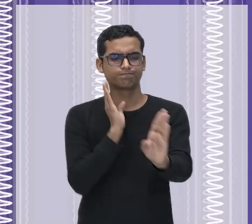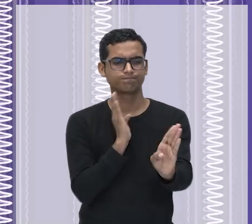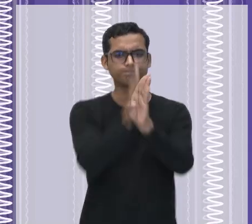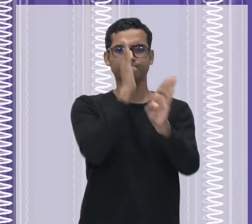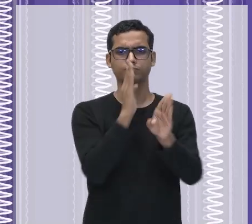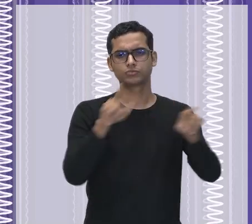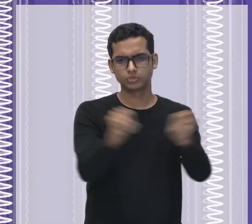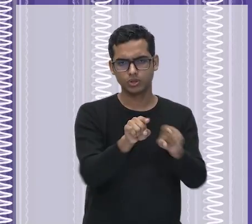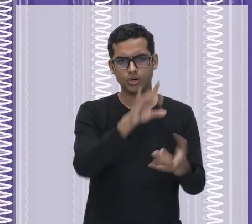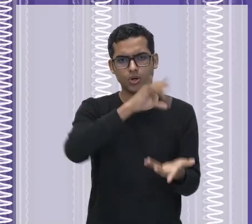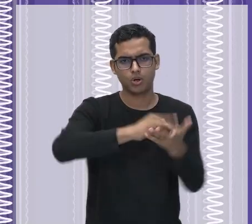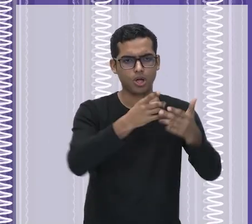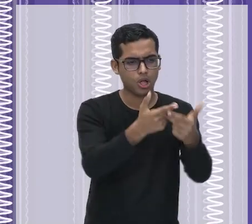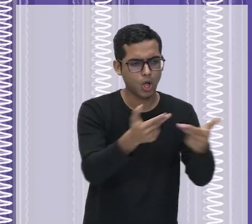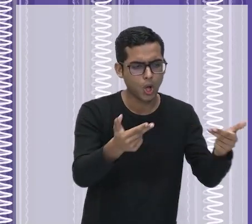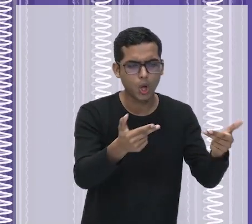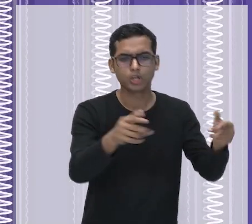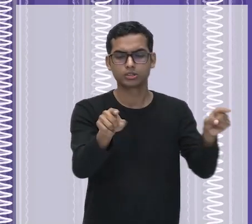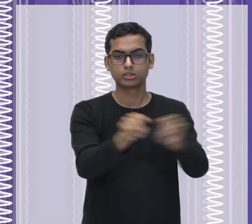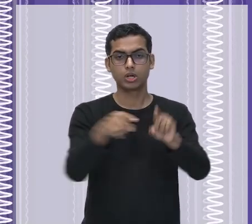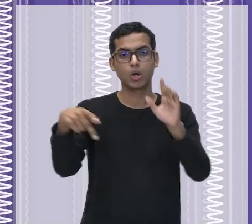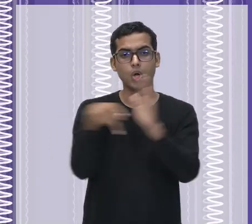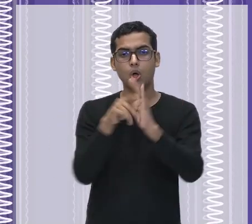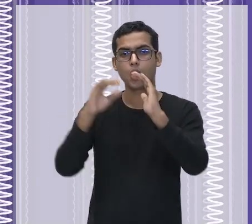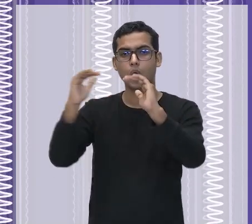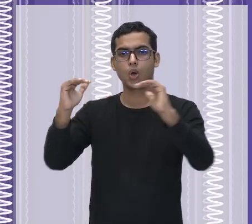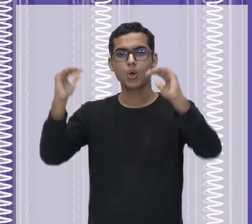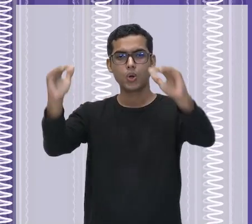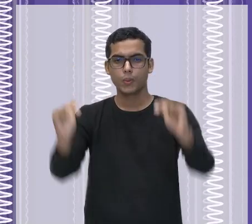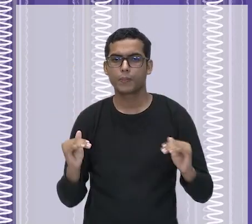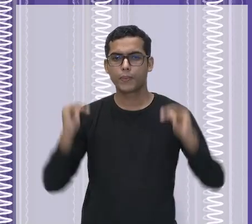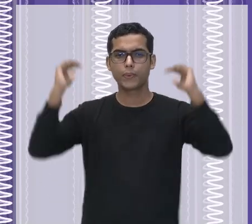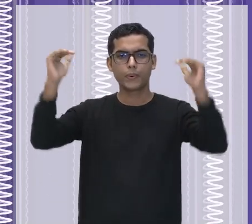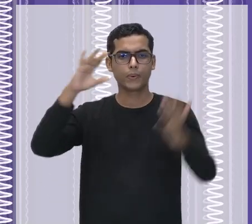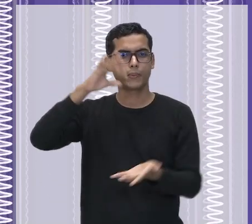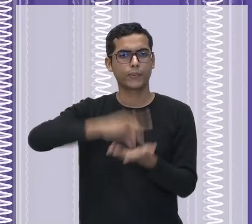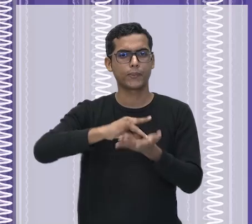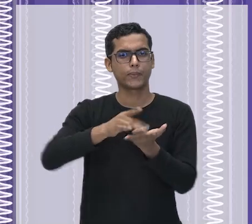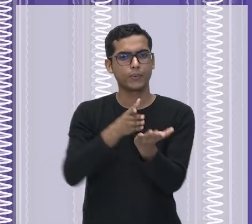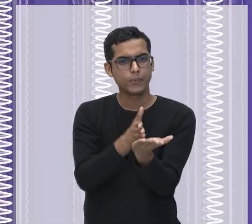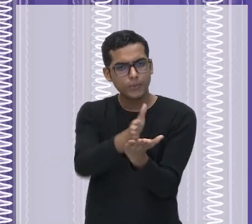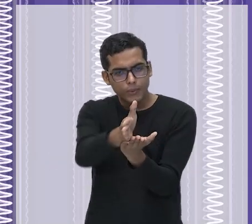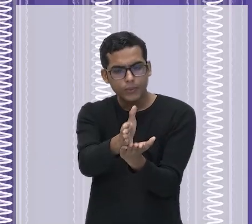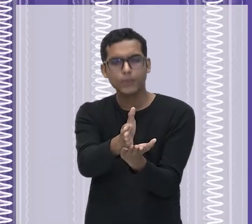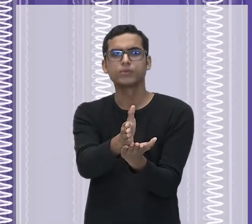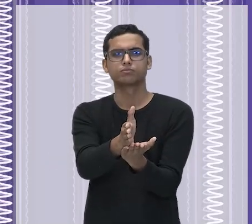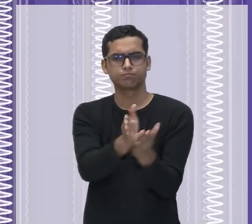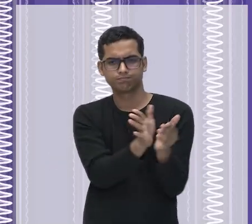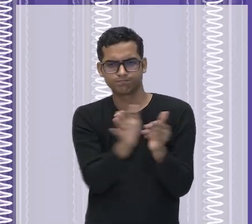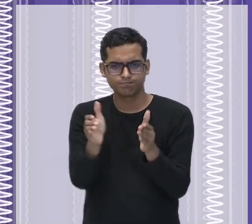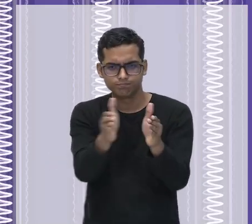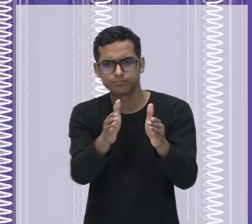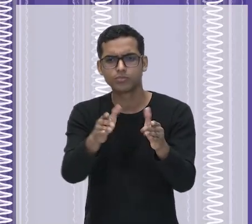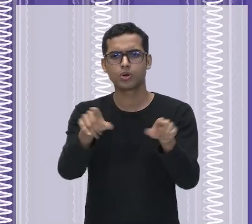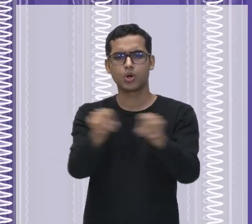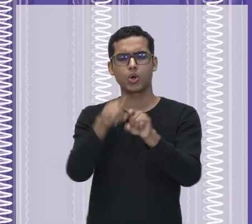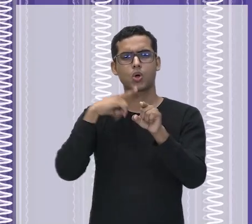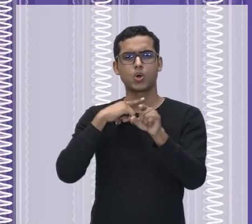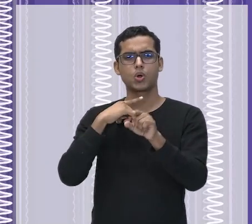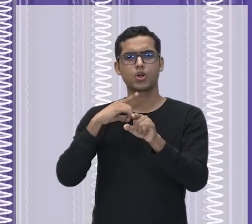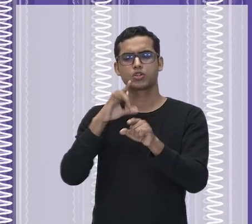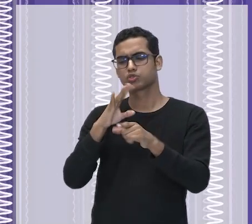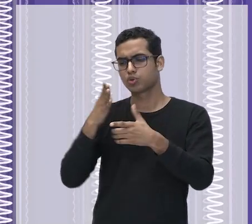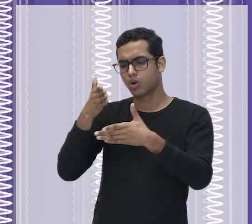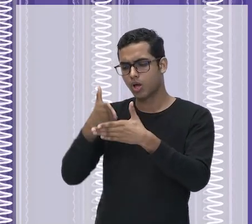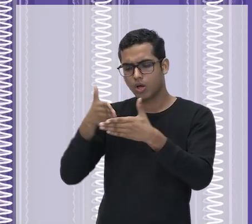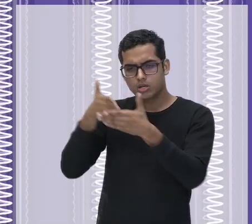a transcendência é isso, que vai além, que está em trânsito, que está caminhando em direção a algo que está além da